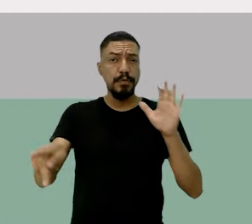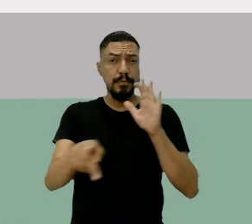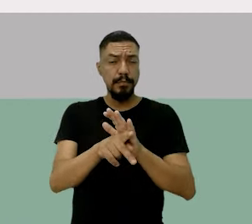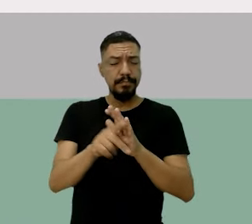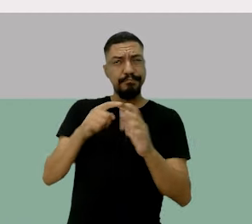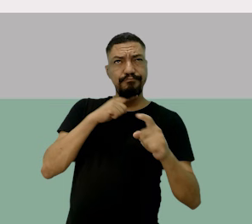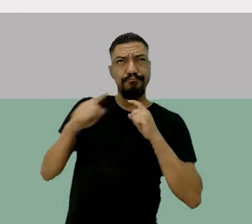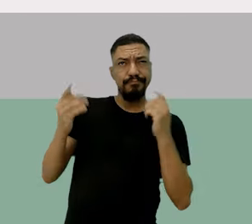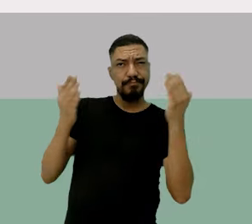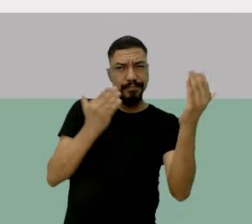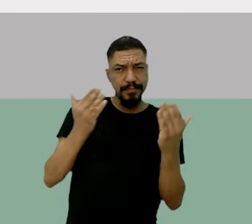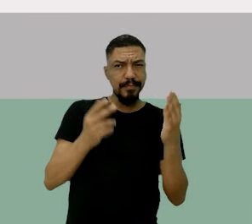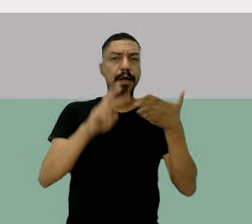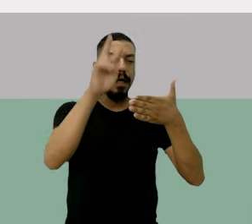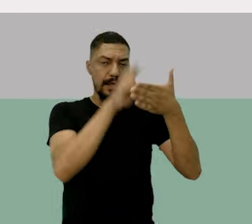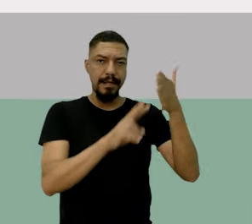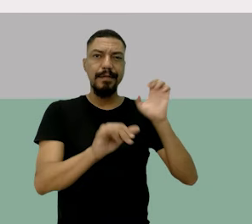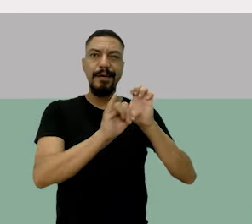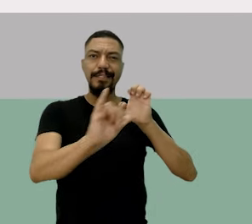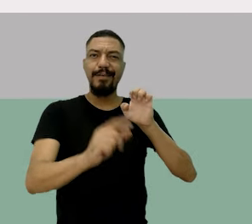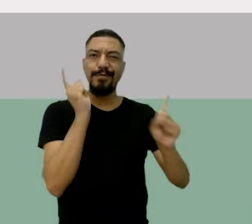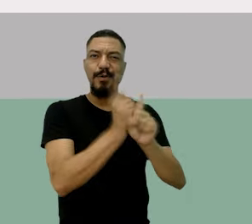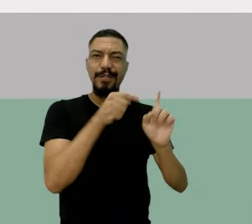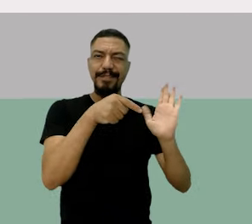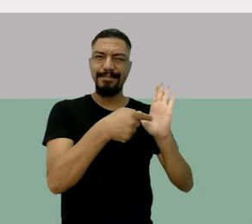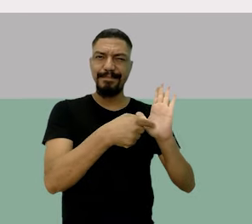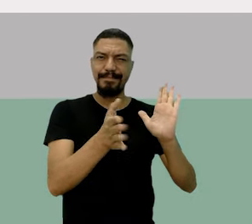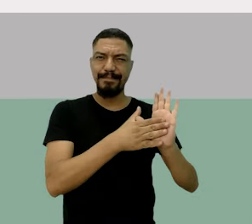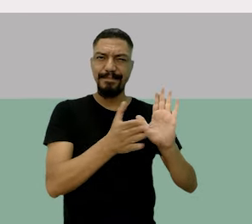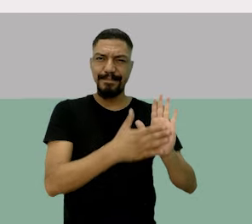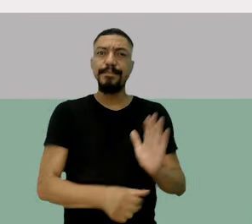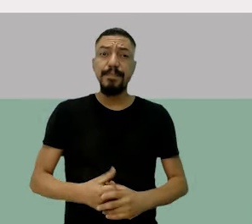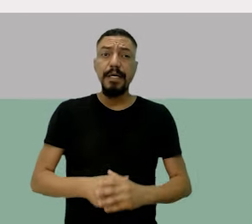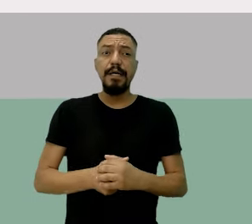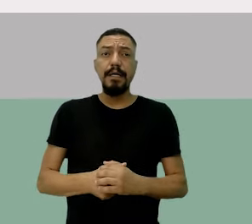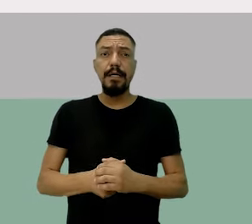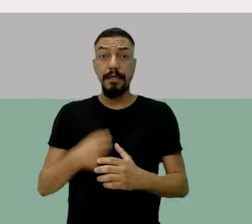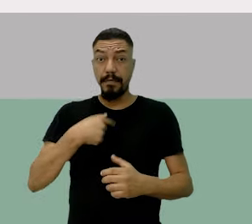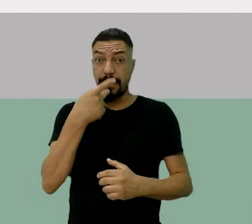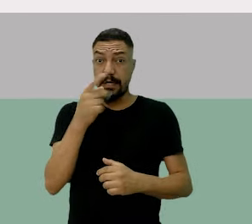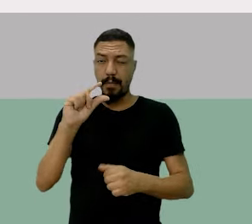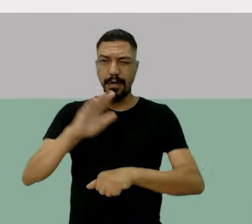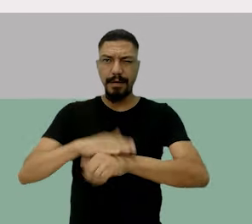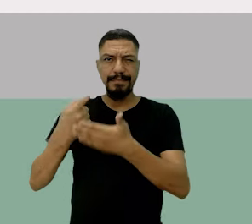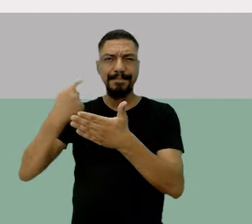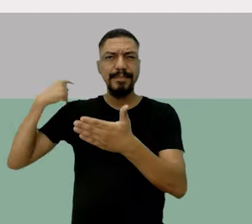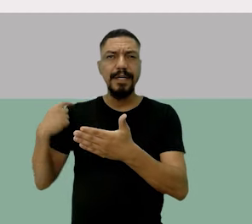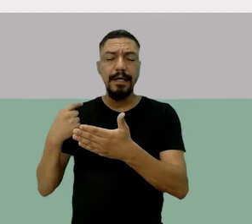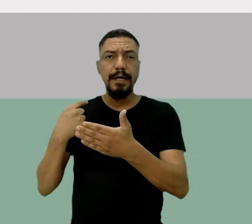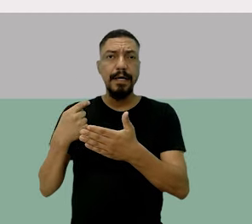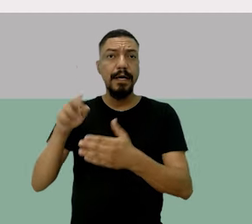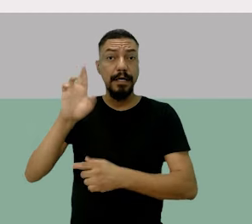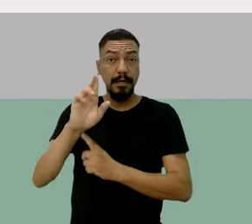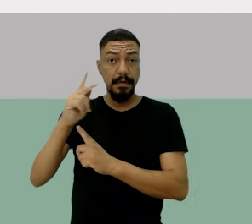nossas perguntas estão no edital. Então, eu até comentei, né, há pouco tempo, em